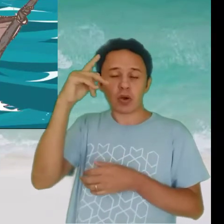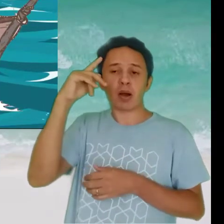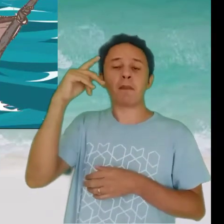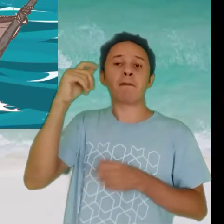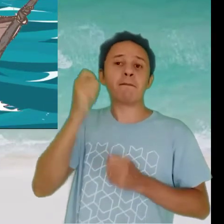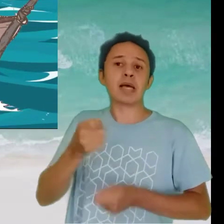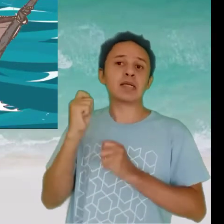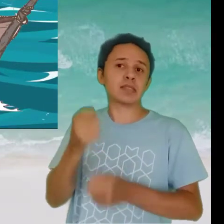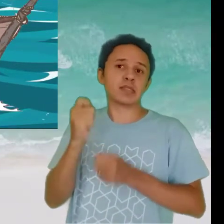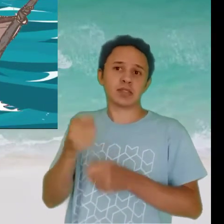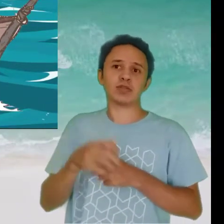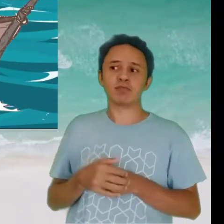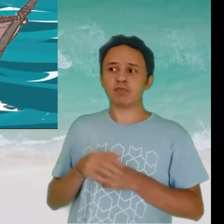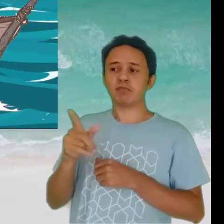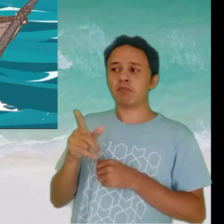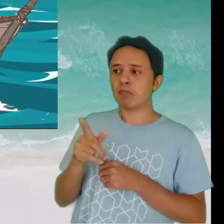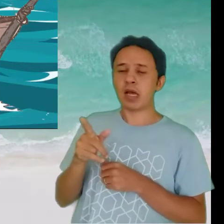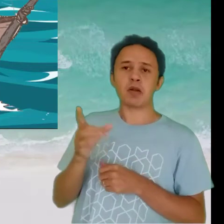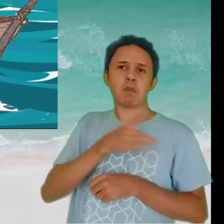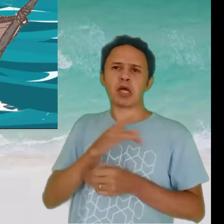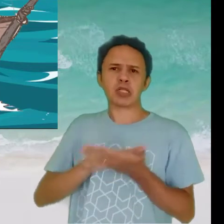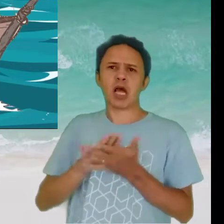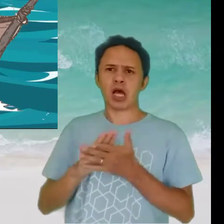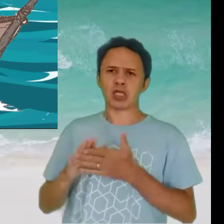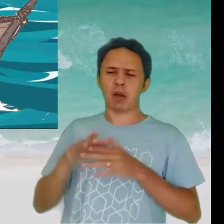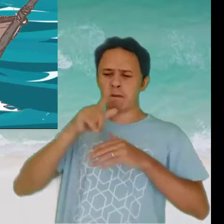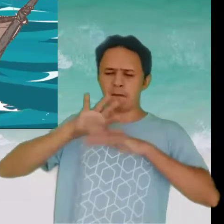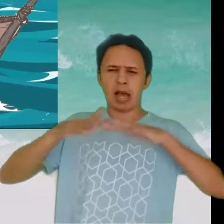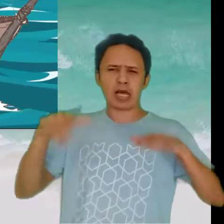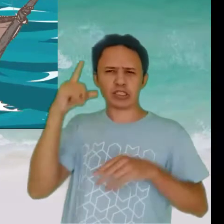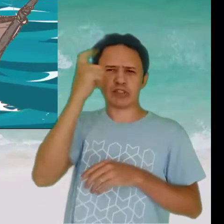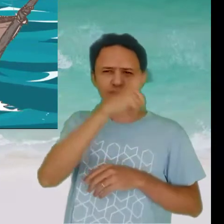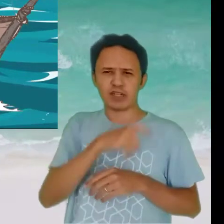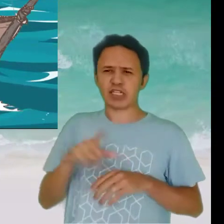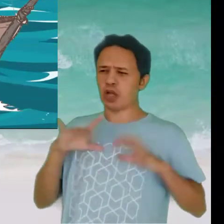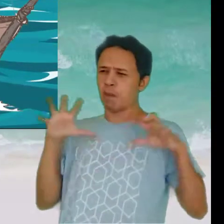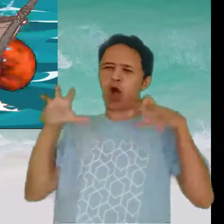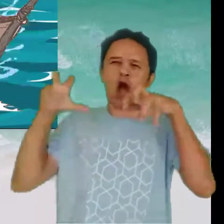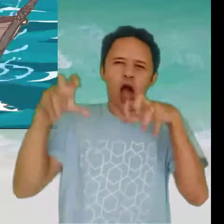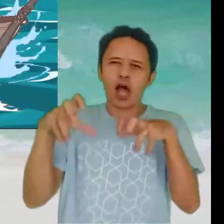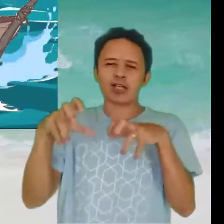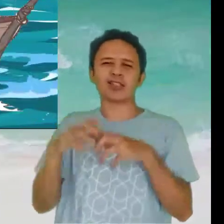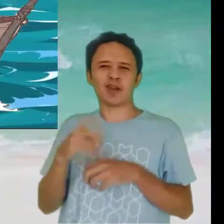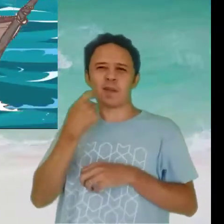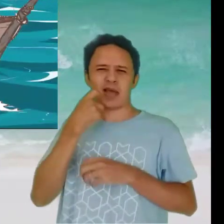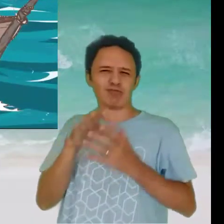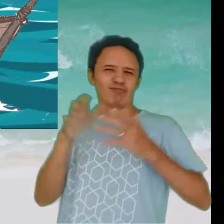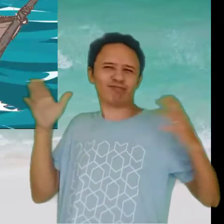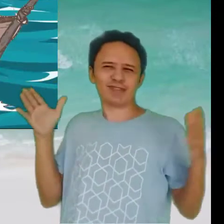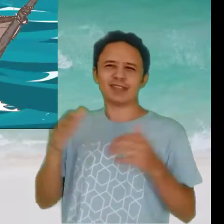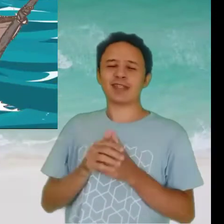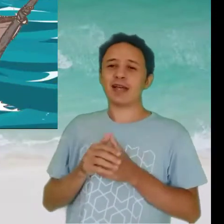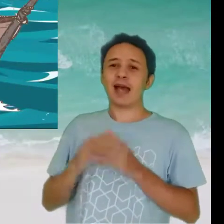eram pescadores. E para os caras não tinha frescura. Mar tenebroso, terra plana, monstros gigantes.